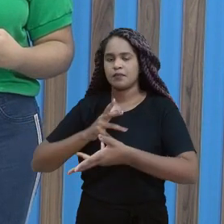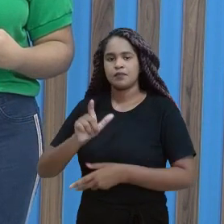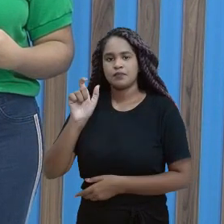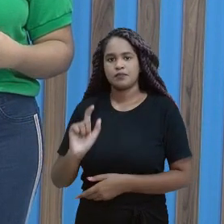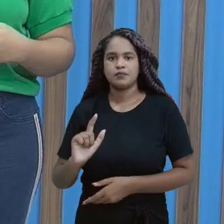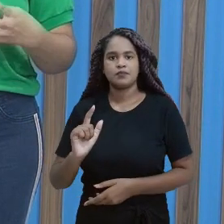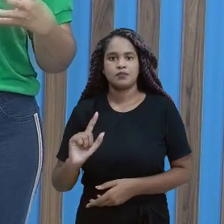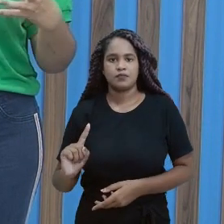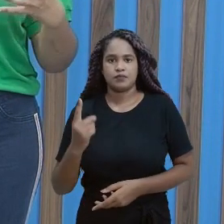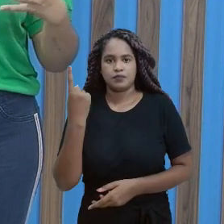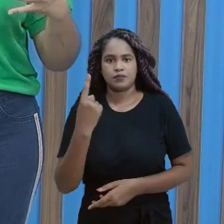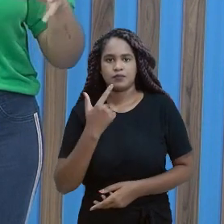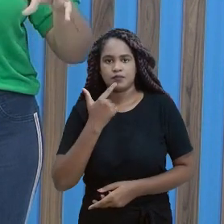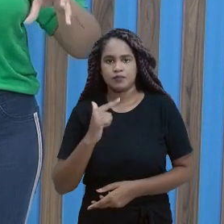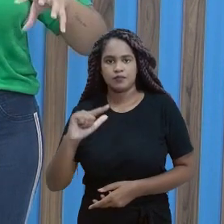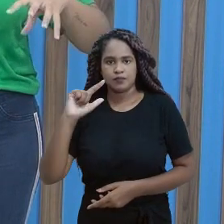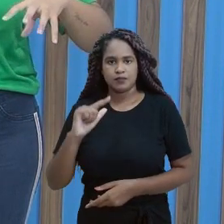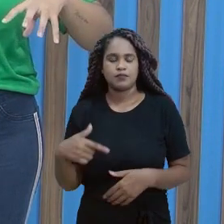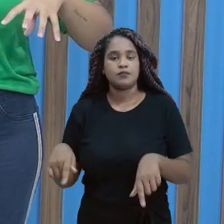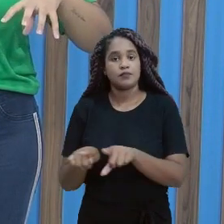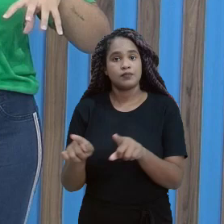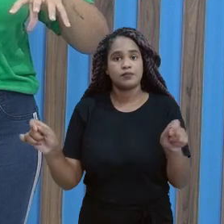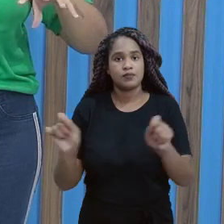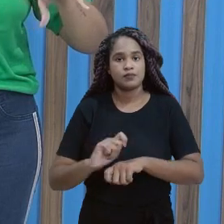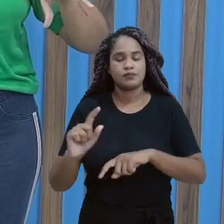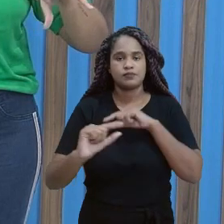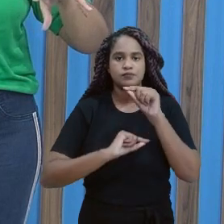mesma língua, eu facilito com que